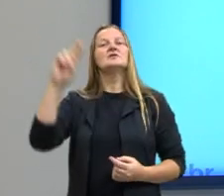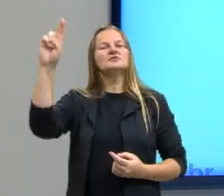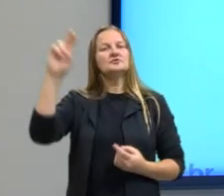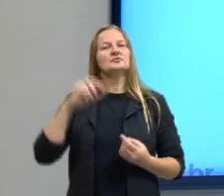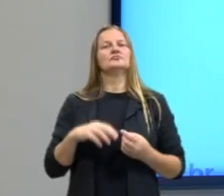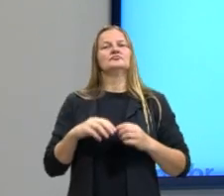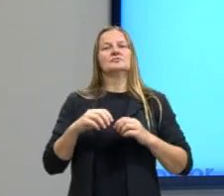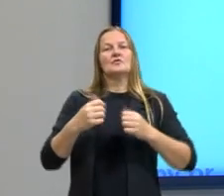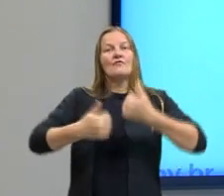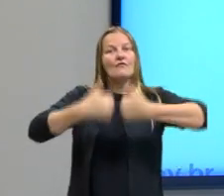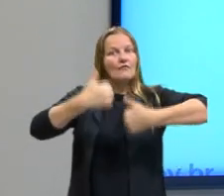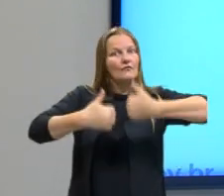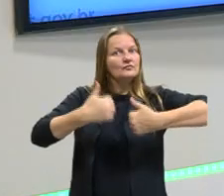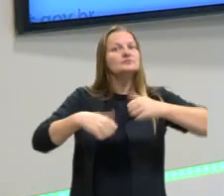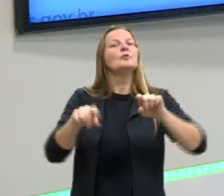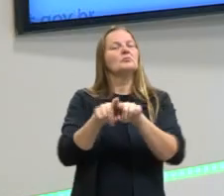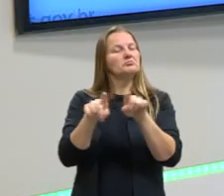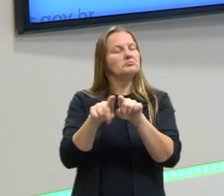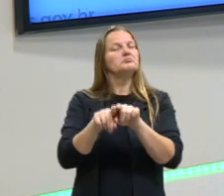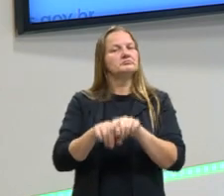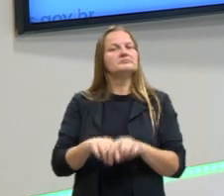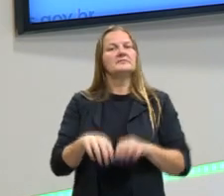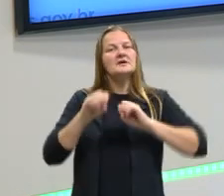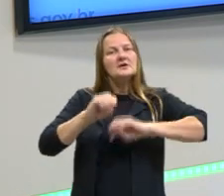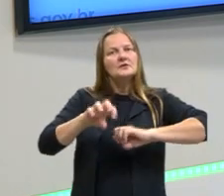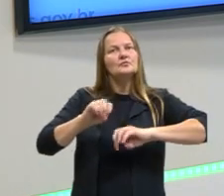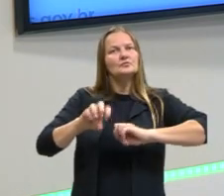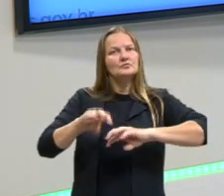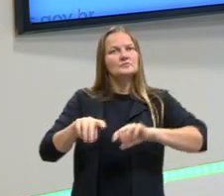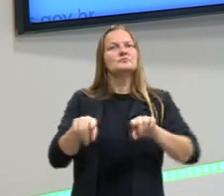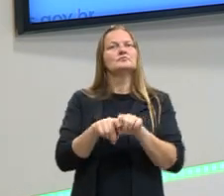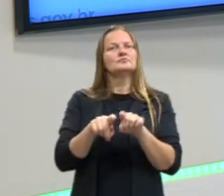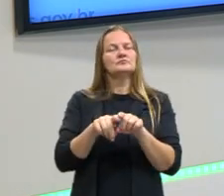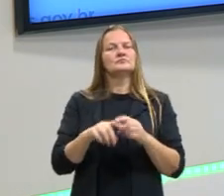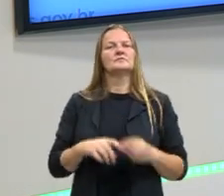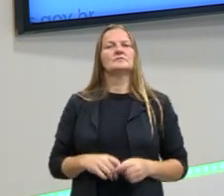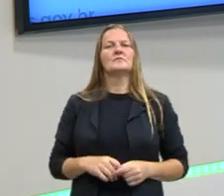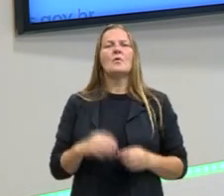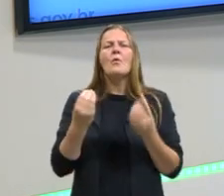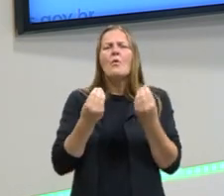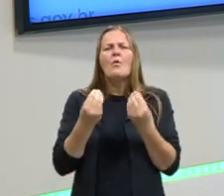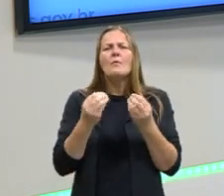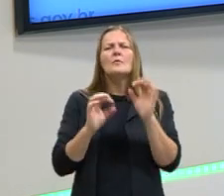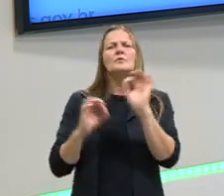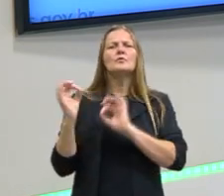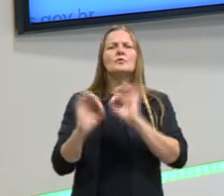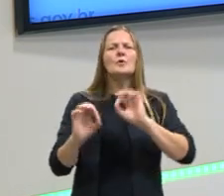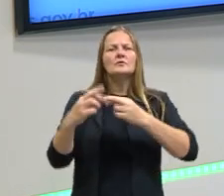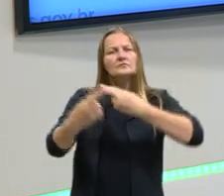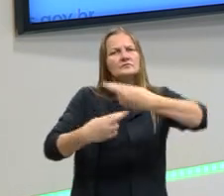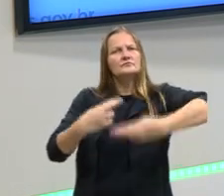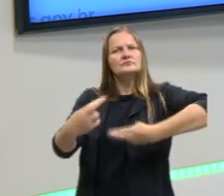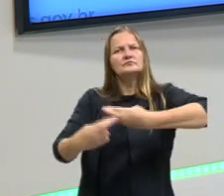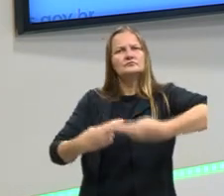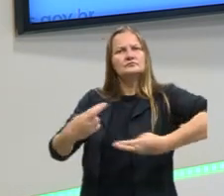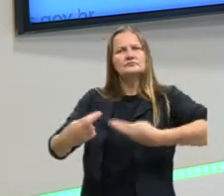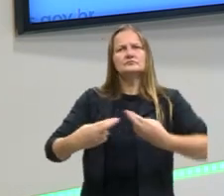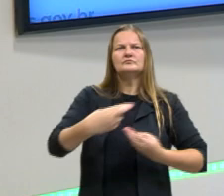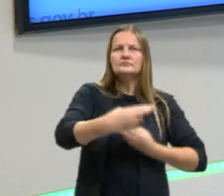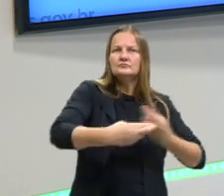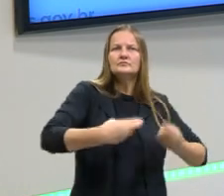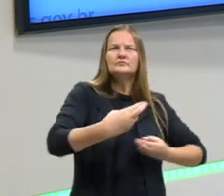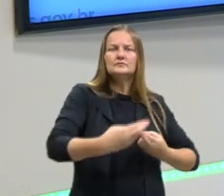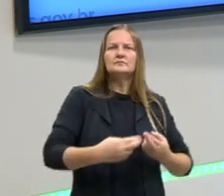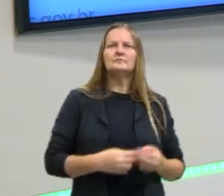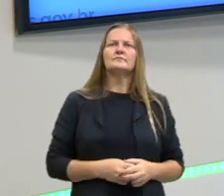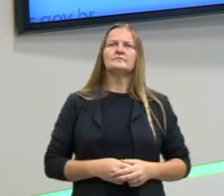o futebol fato social a educação fato social a forma como nós nos relacionamos se é